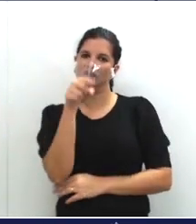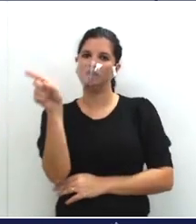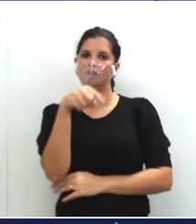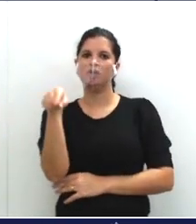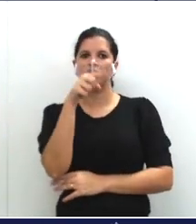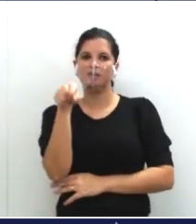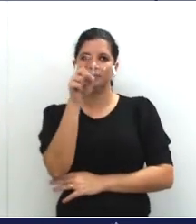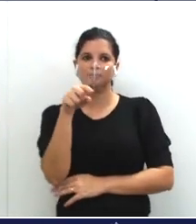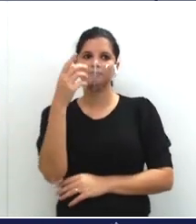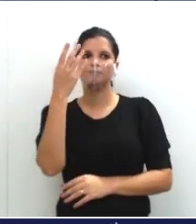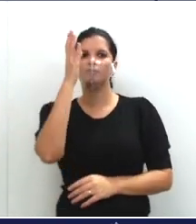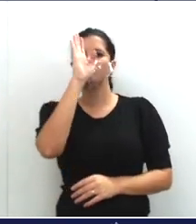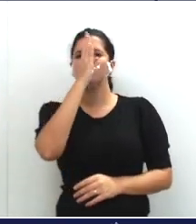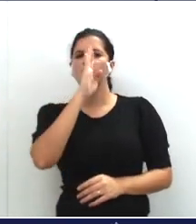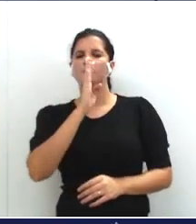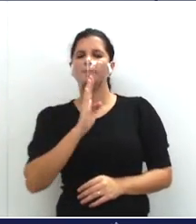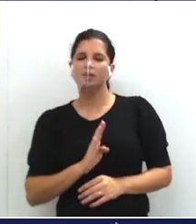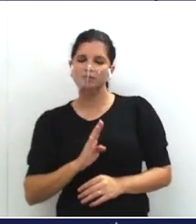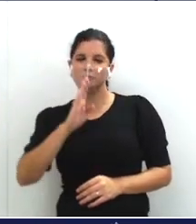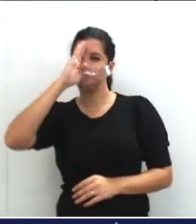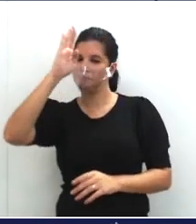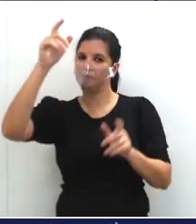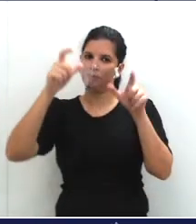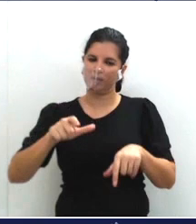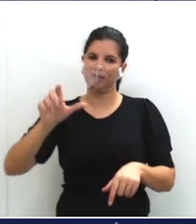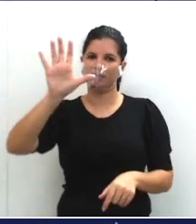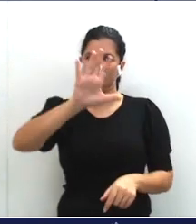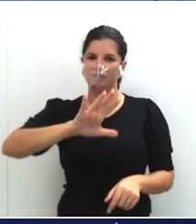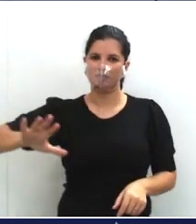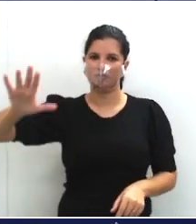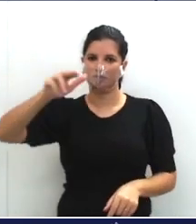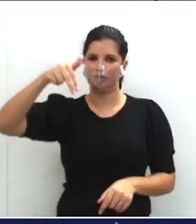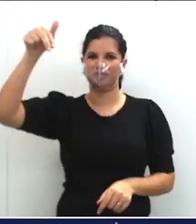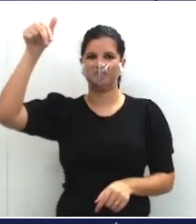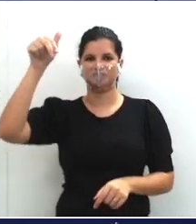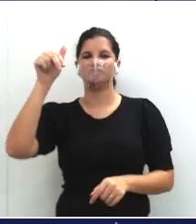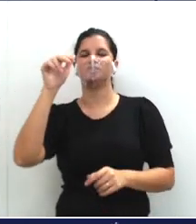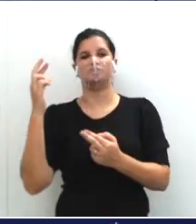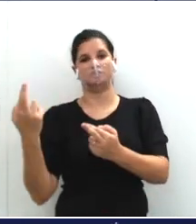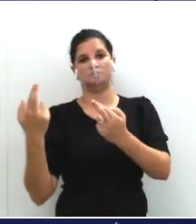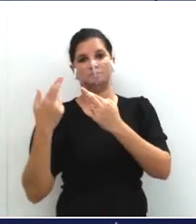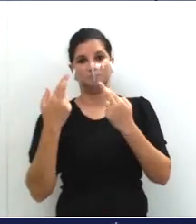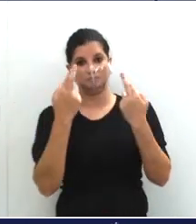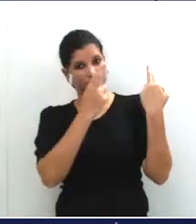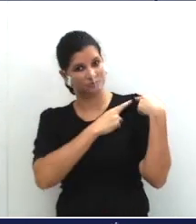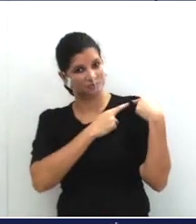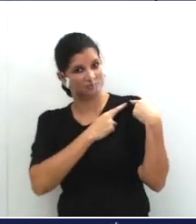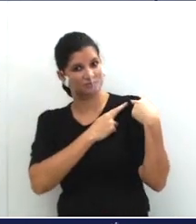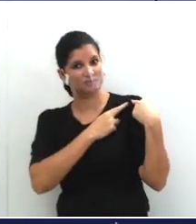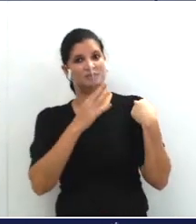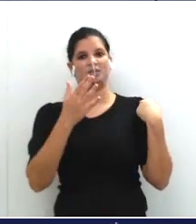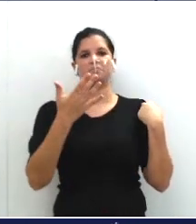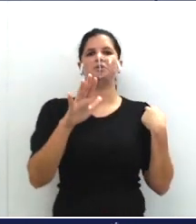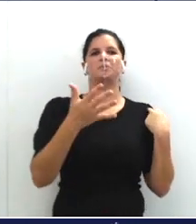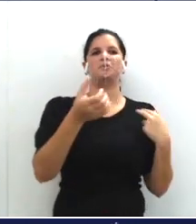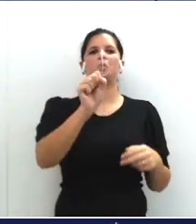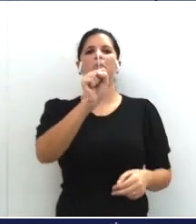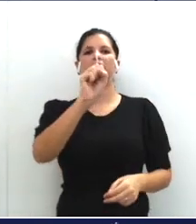o Brasil, né, principalmente o Nordeste sozinho, ele é responsável por cerca